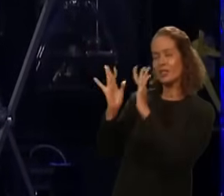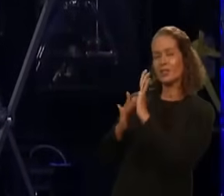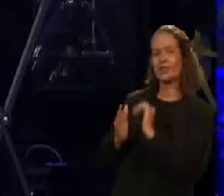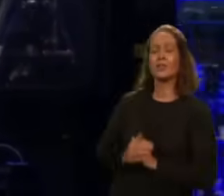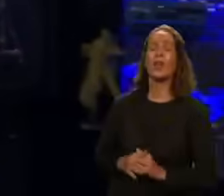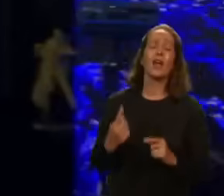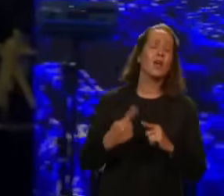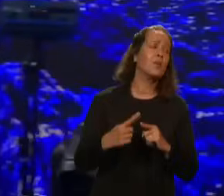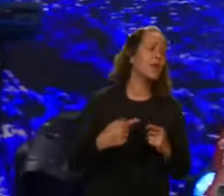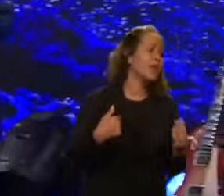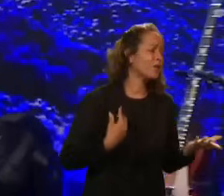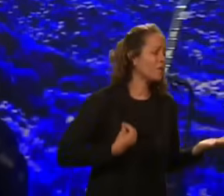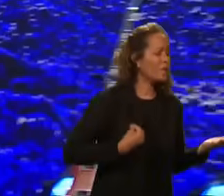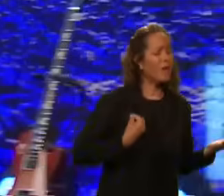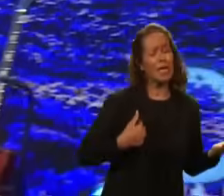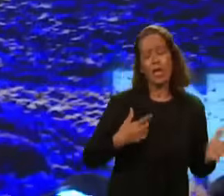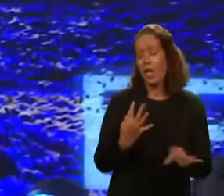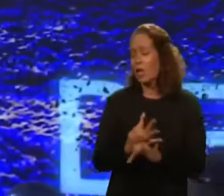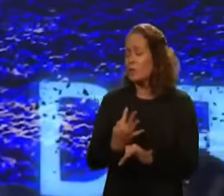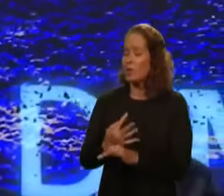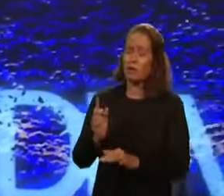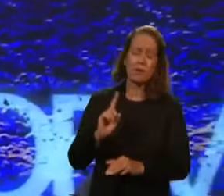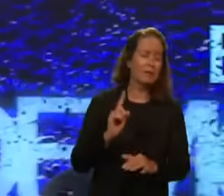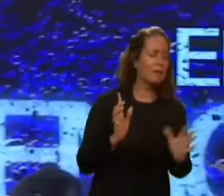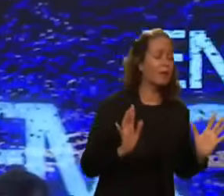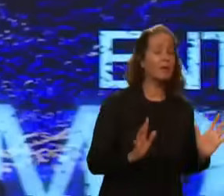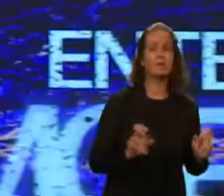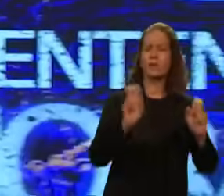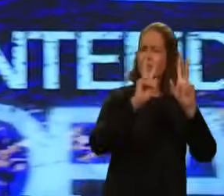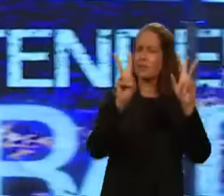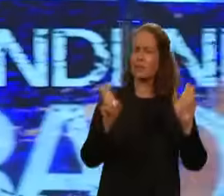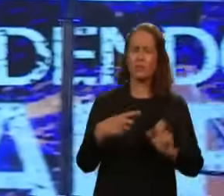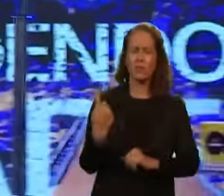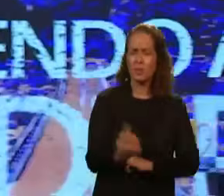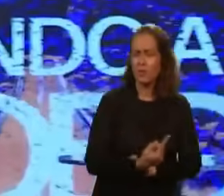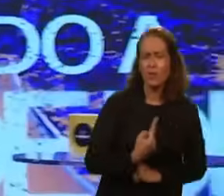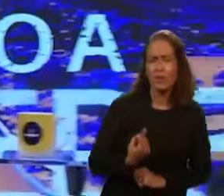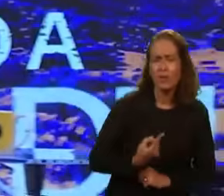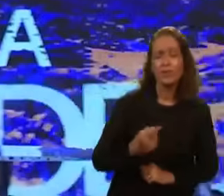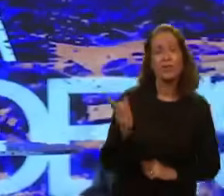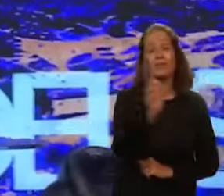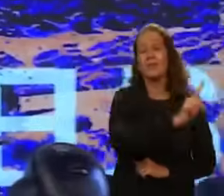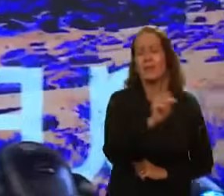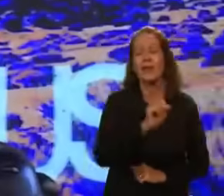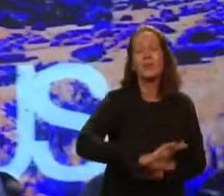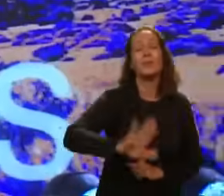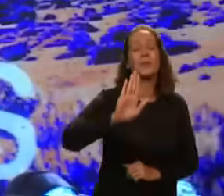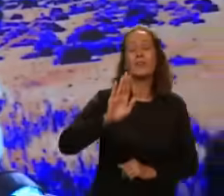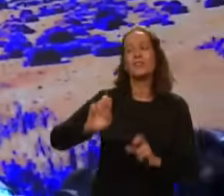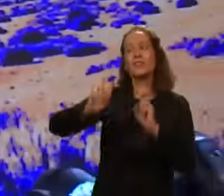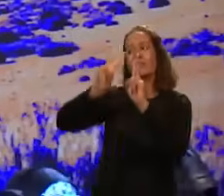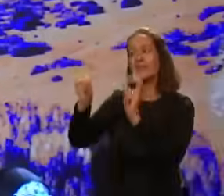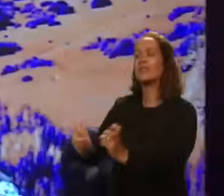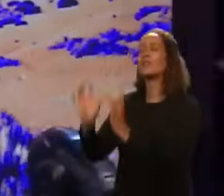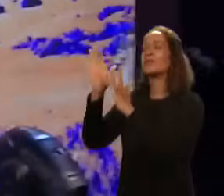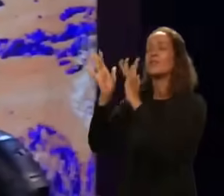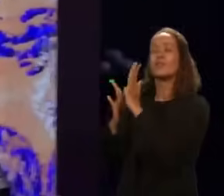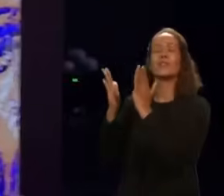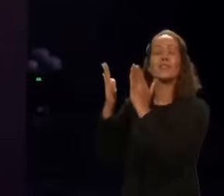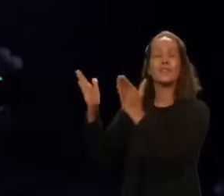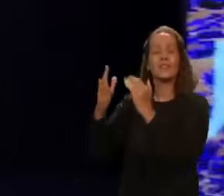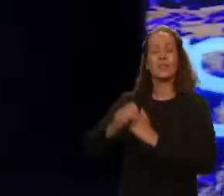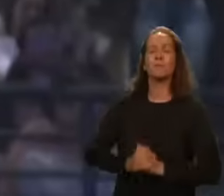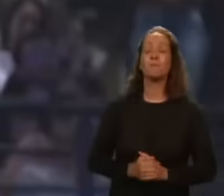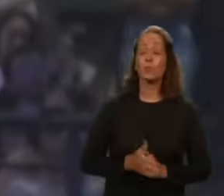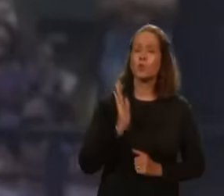eu estou vivendo, ai, porque eu não estou aguentando, ai, porque eu, não é sobre nós, é sobre Ele. Gente, eu já